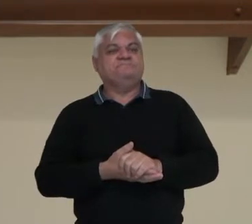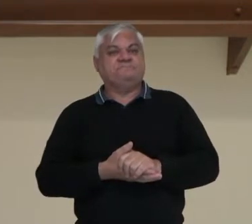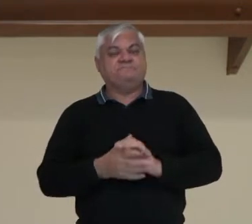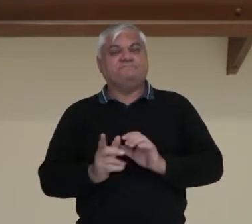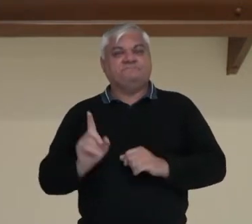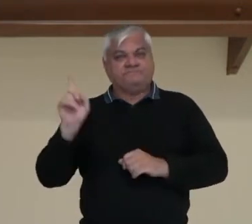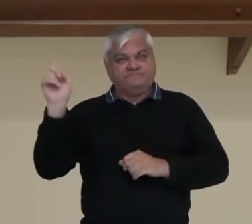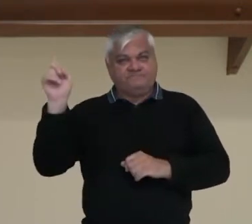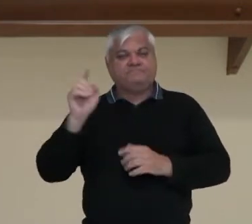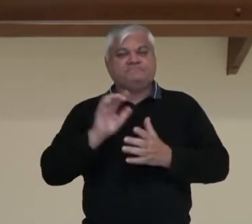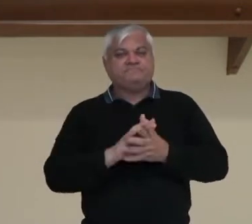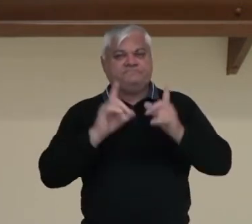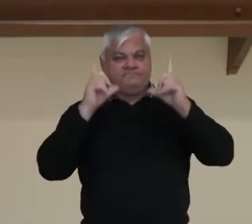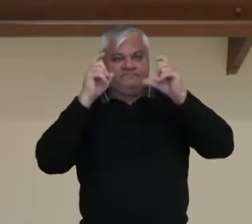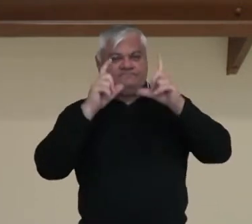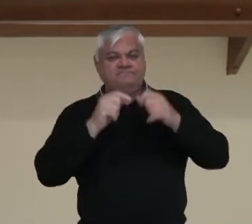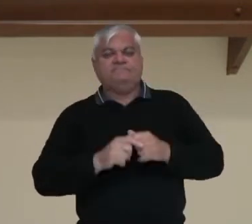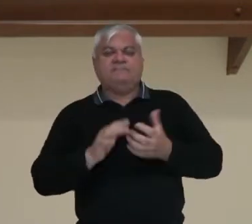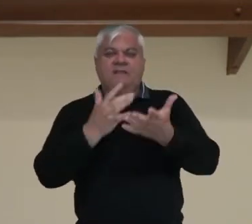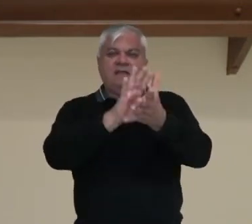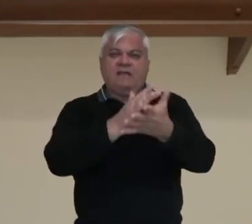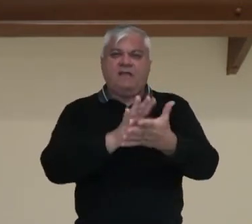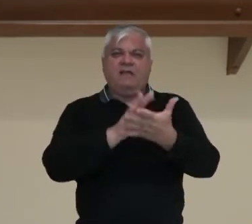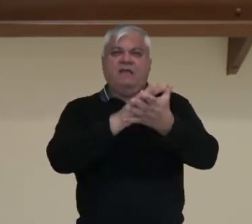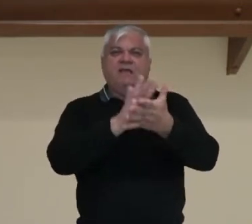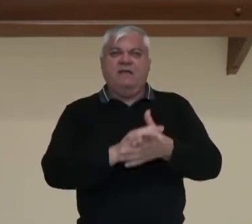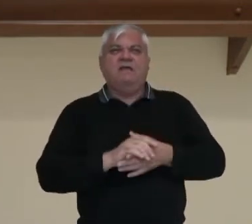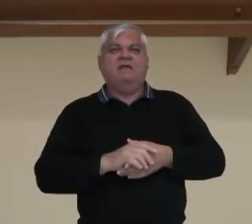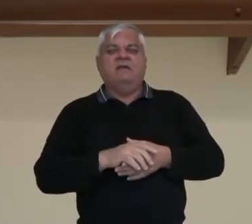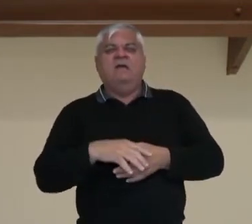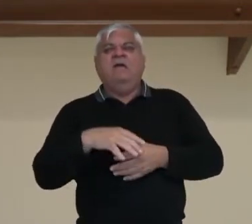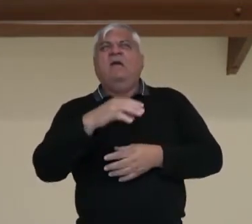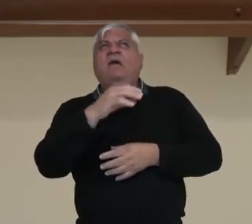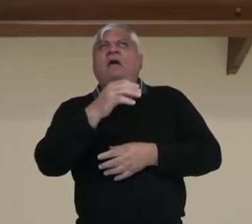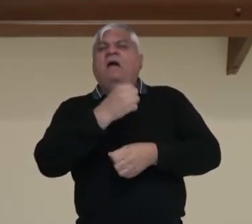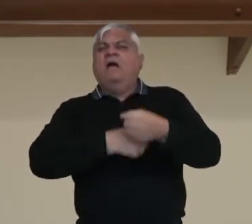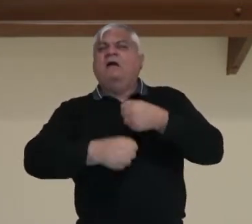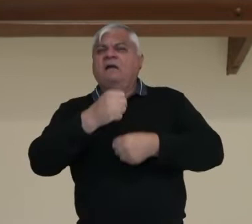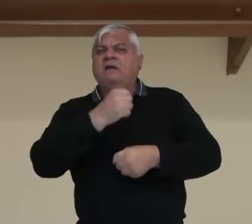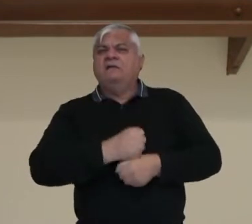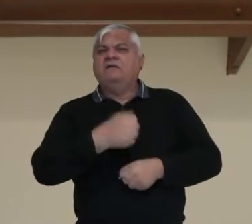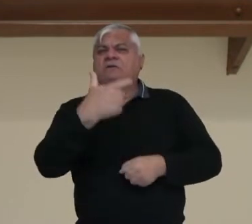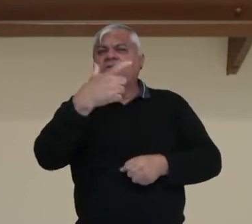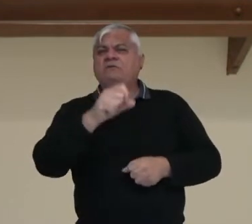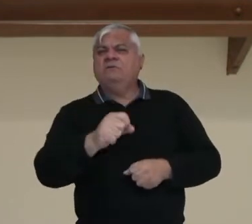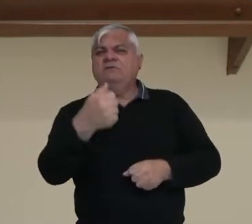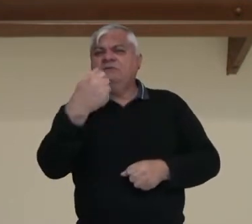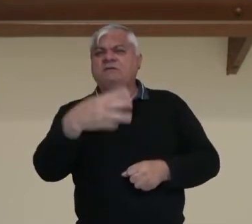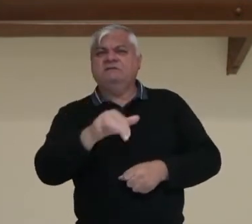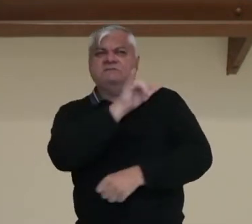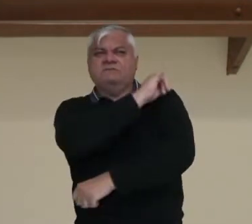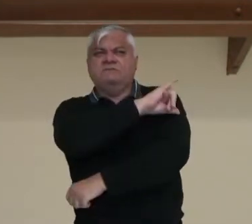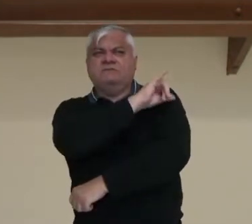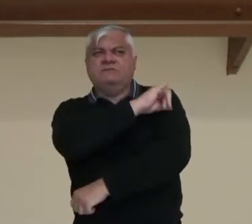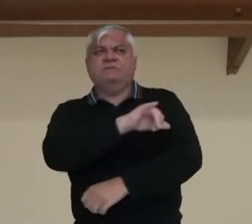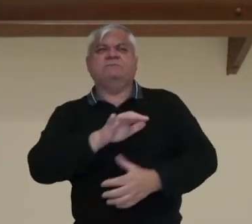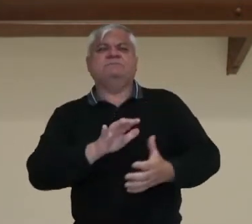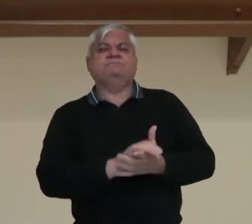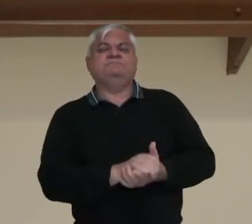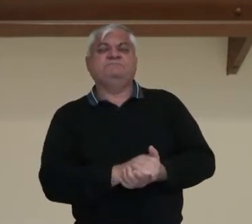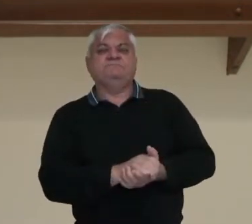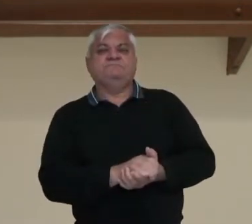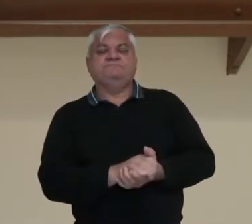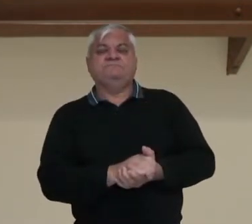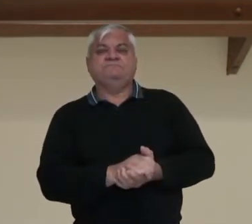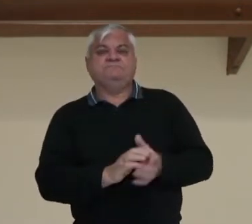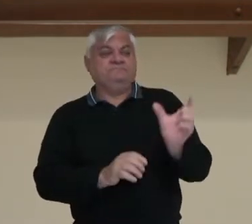imagem de uma foto, um desfile, né, já no ano de 2013, das escolas de samba do Rio de Janeiro. Bom,